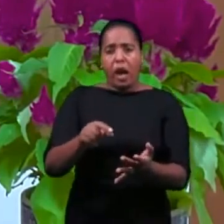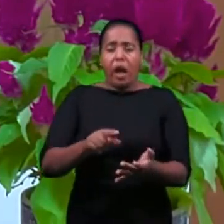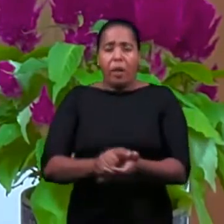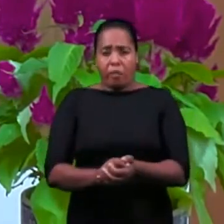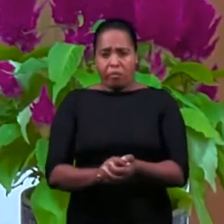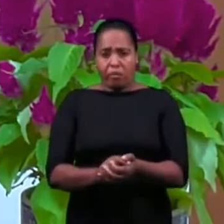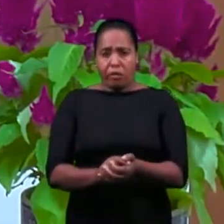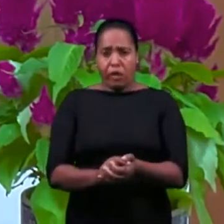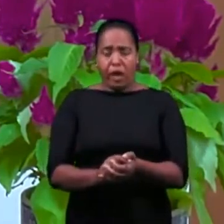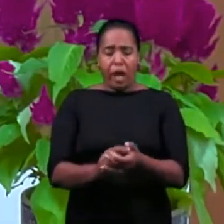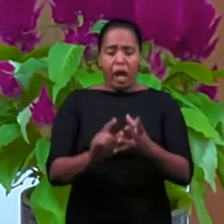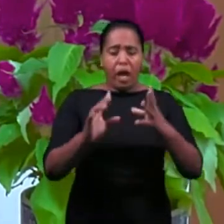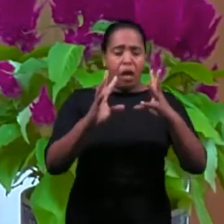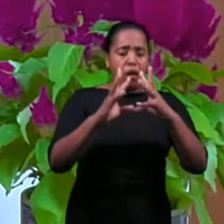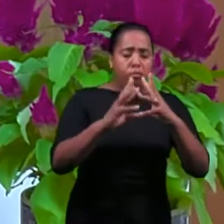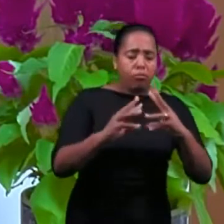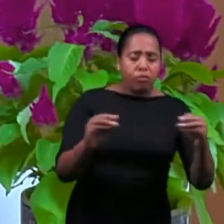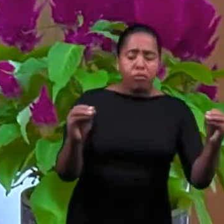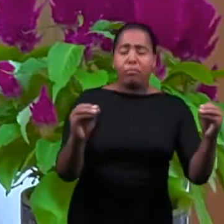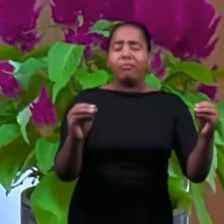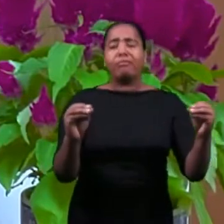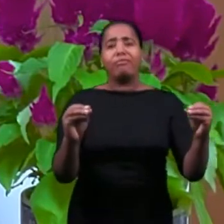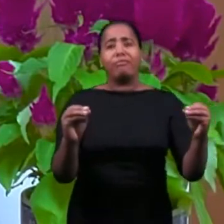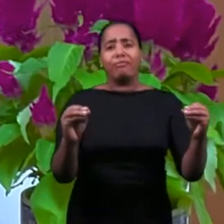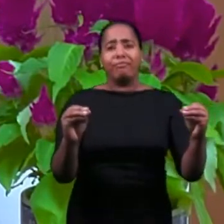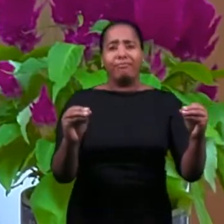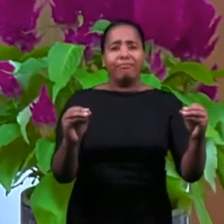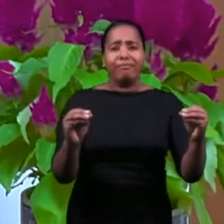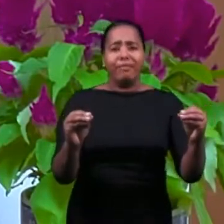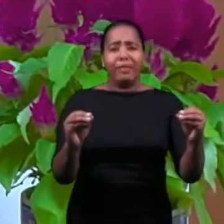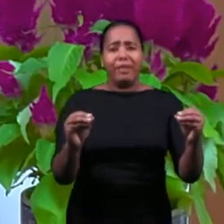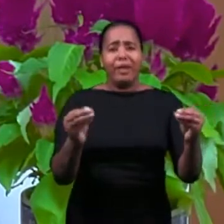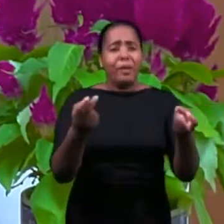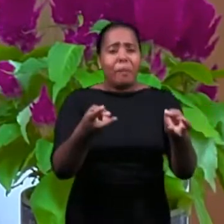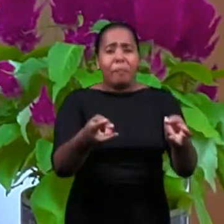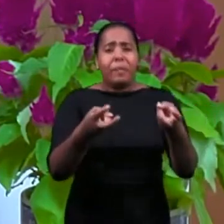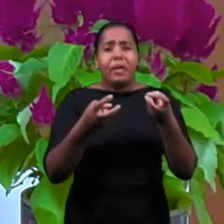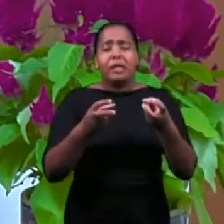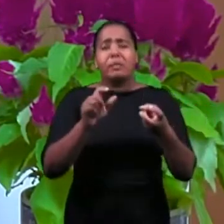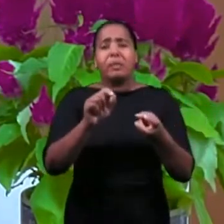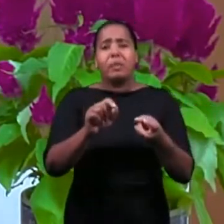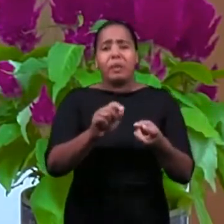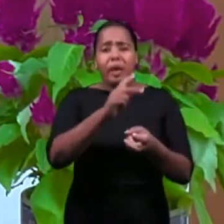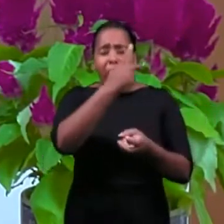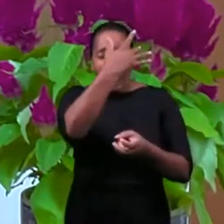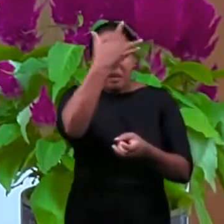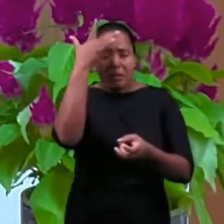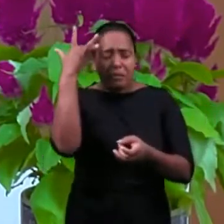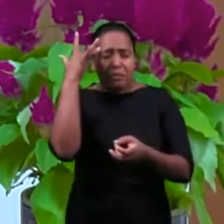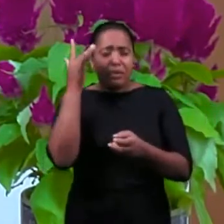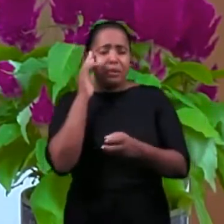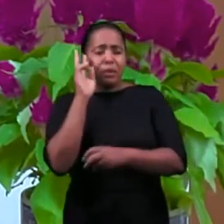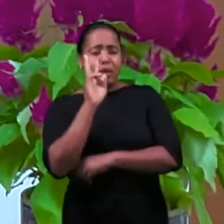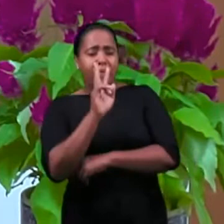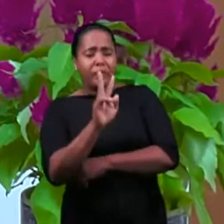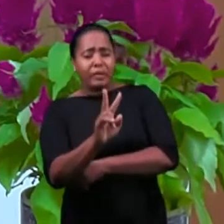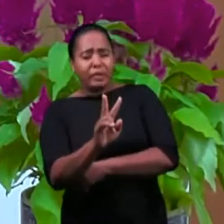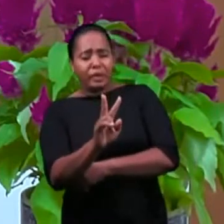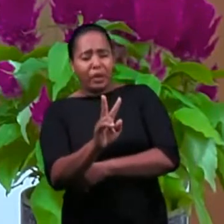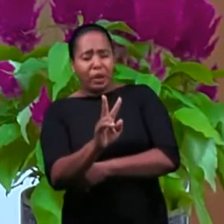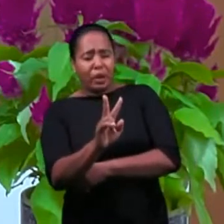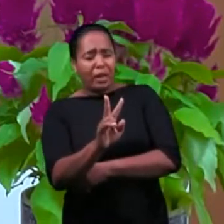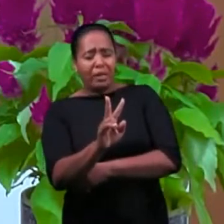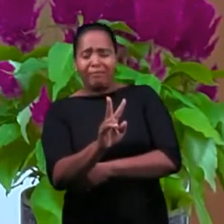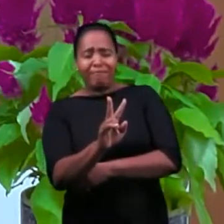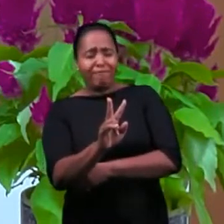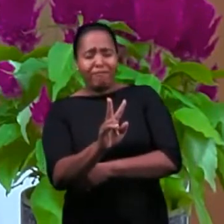pelas ruas. As pessoas, você não tem mais nenhum, vamos dizer, nenhuma